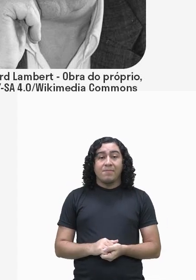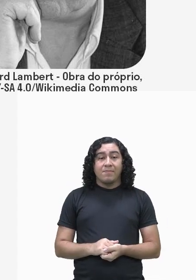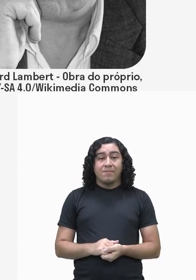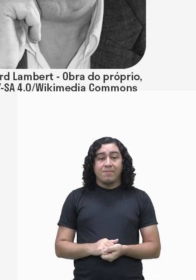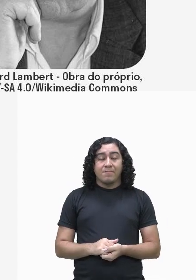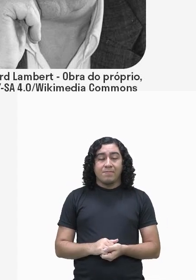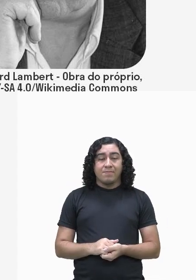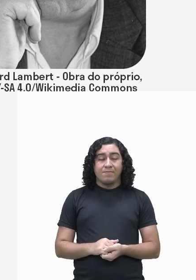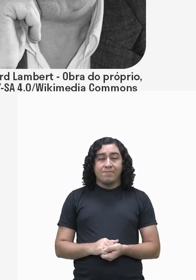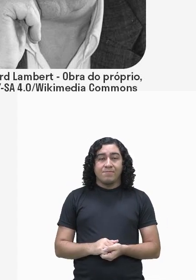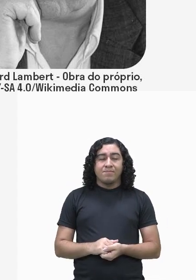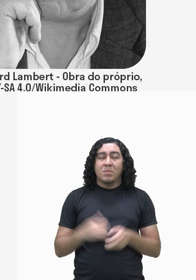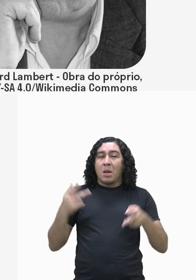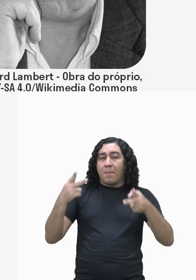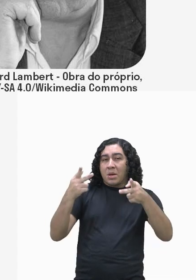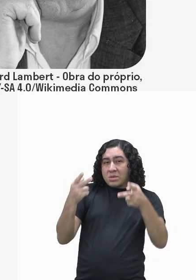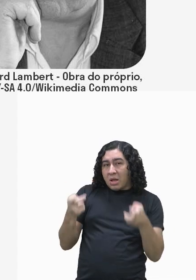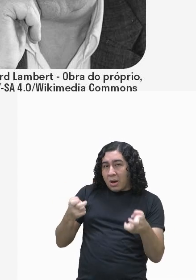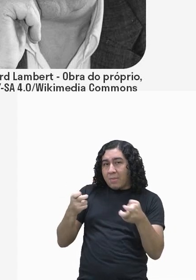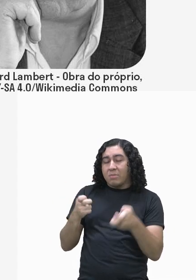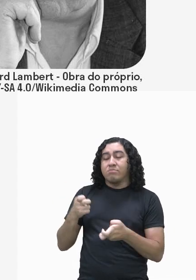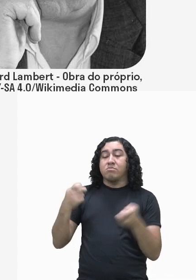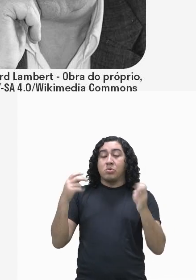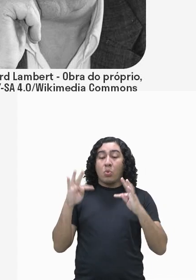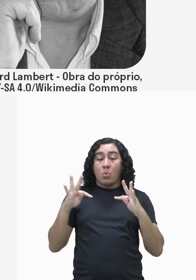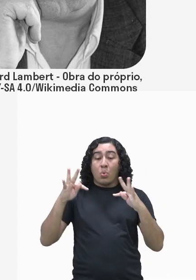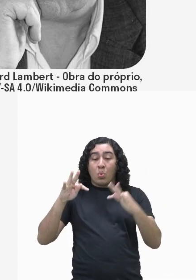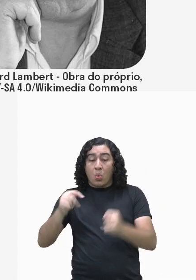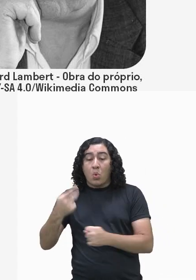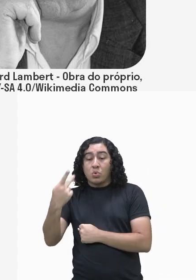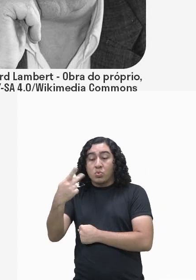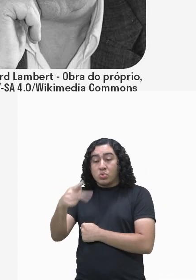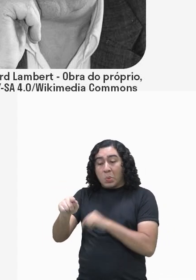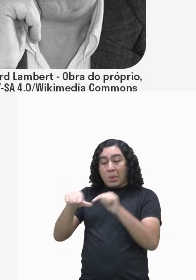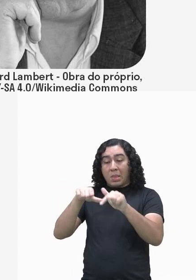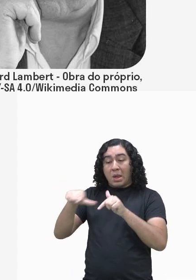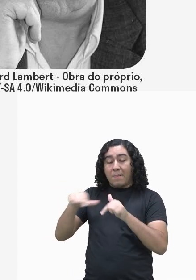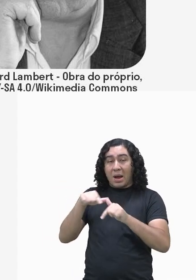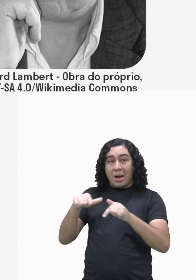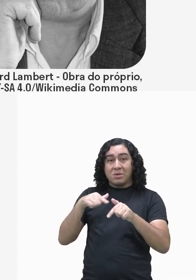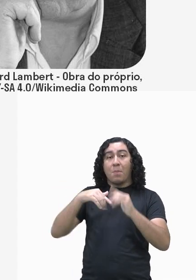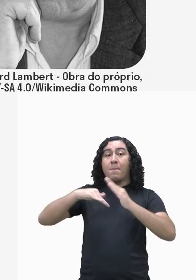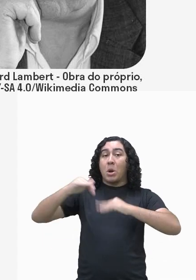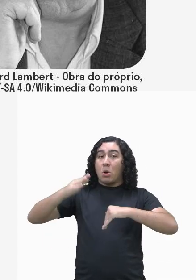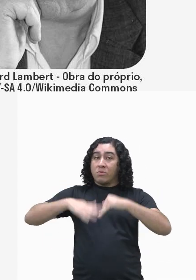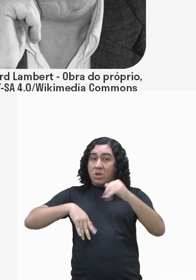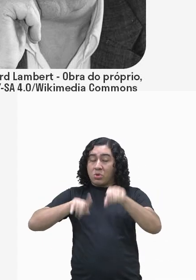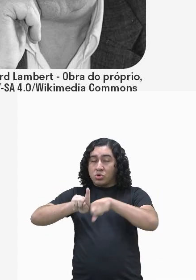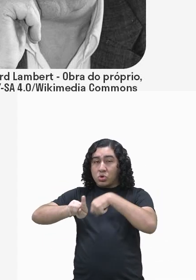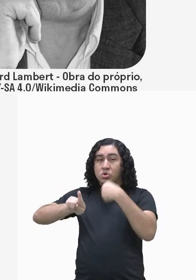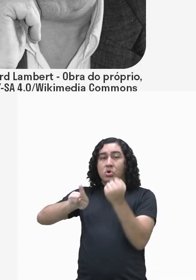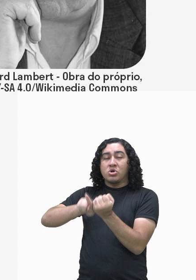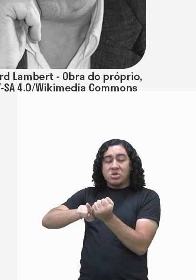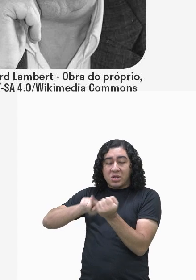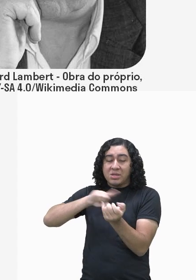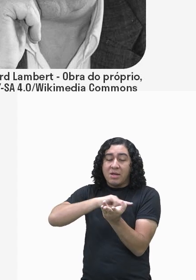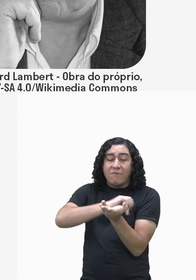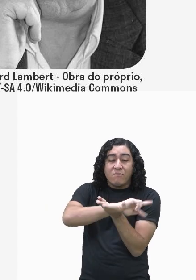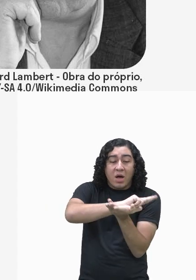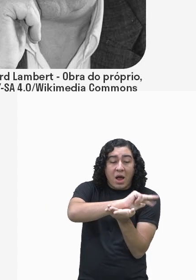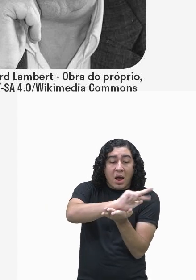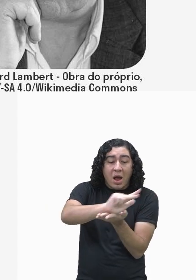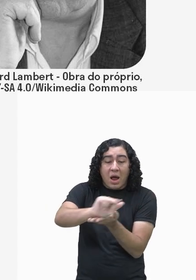política. Vejam como a sua contribuição enquanto sociólogo permeia várias áreas